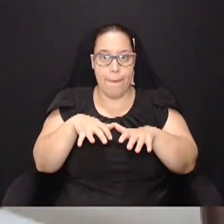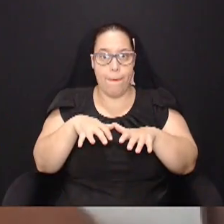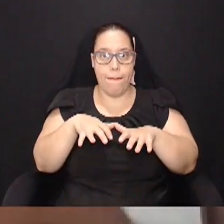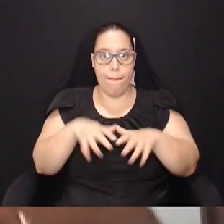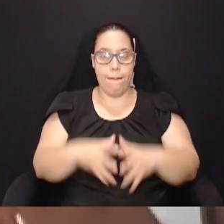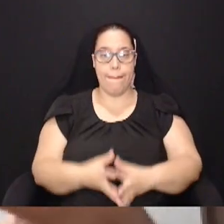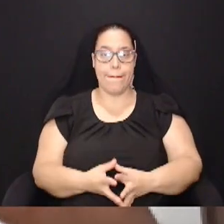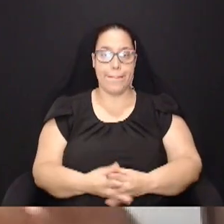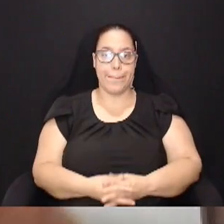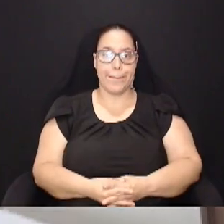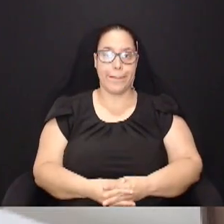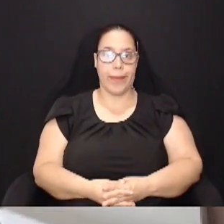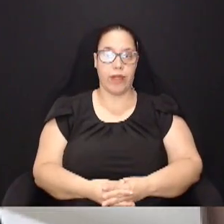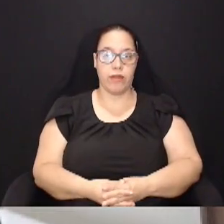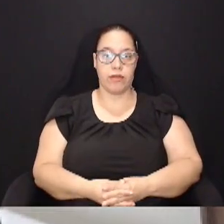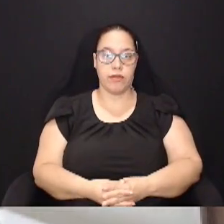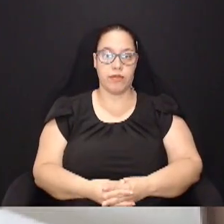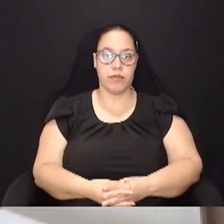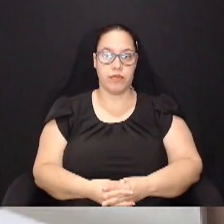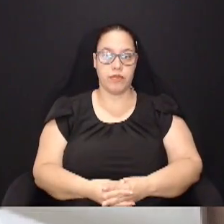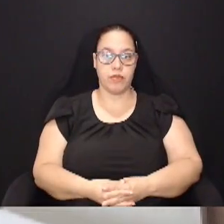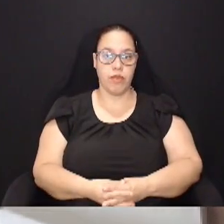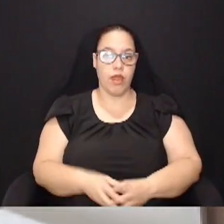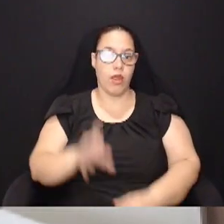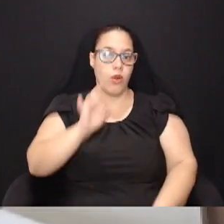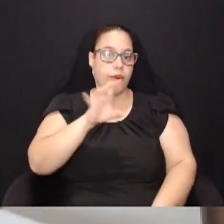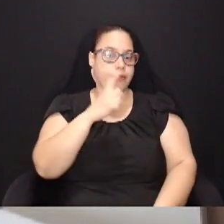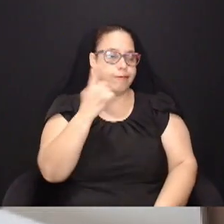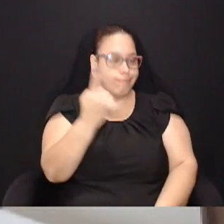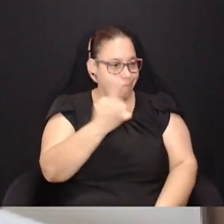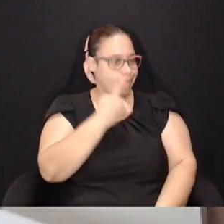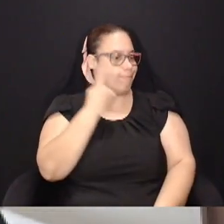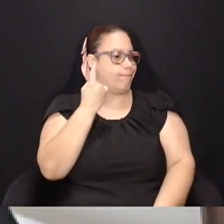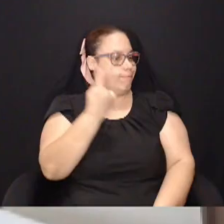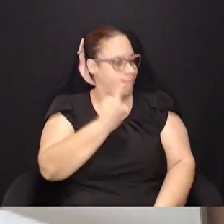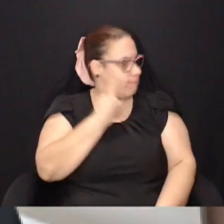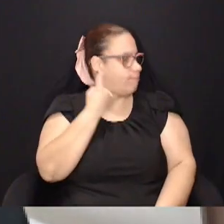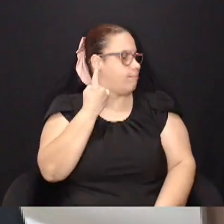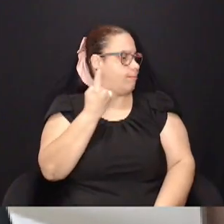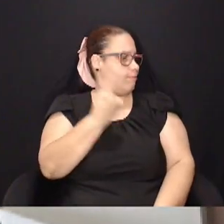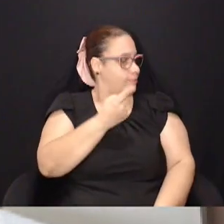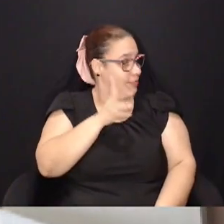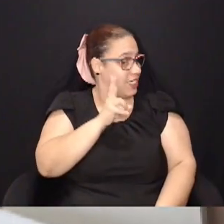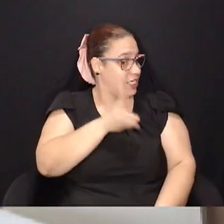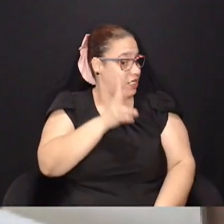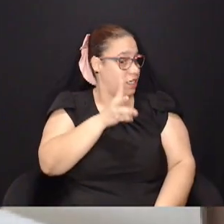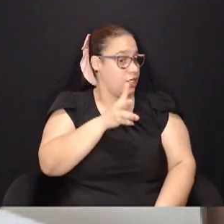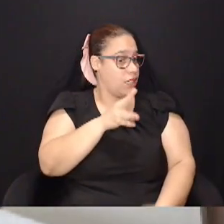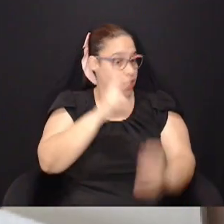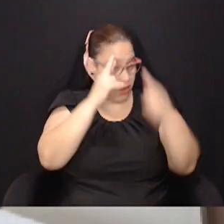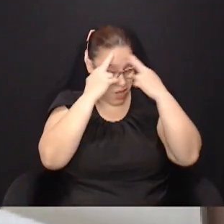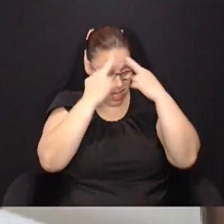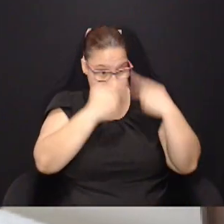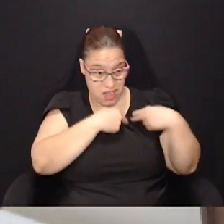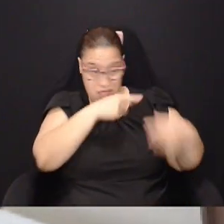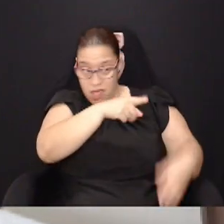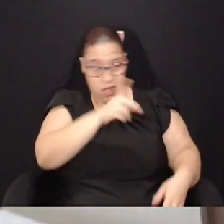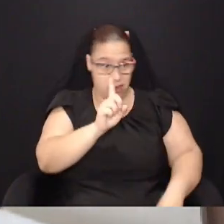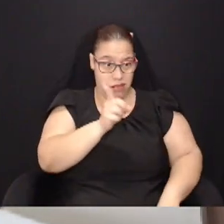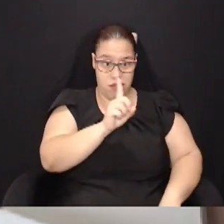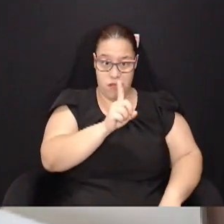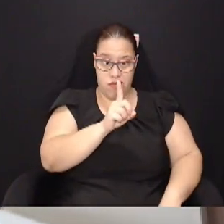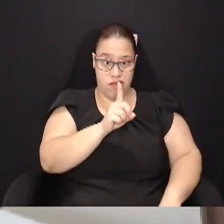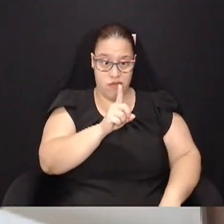o tempo inteiro só, se sentindo só, não é responsabilidade dele isso. Essa visão